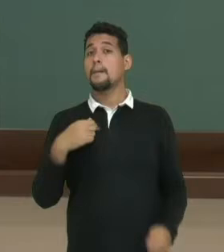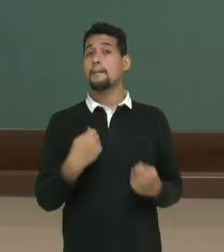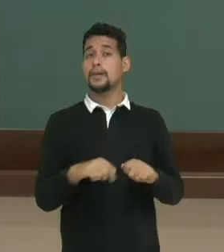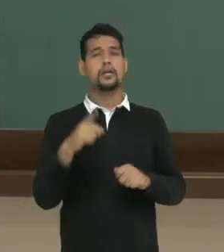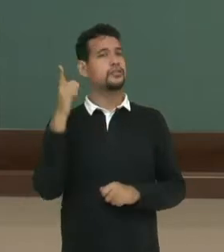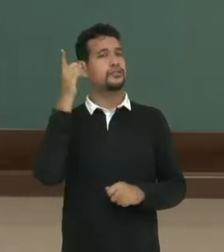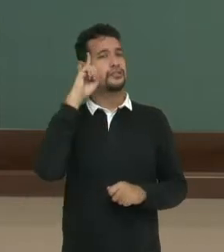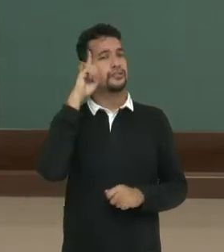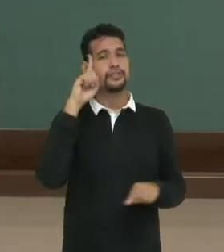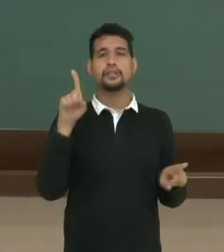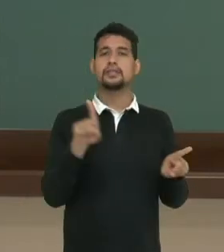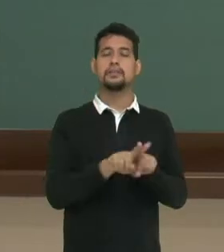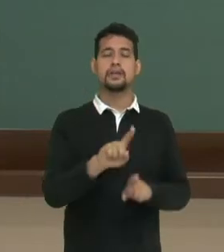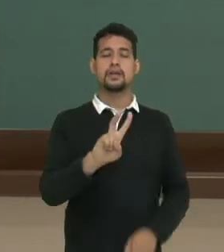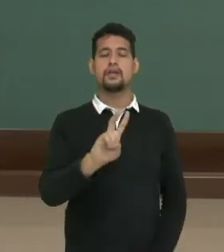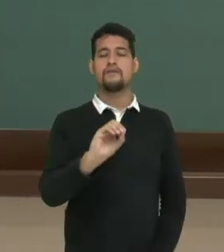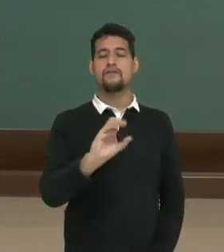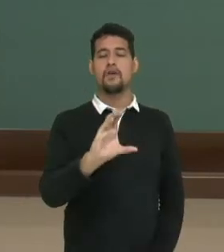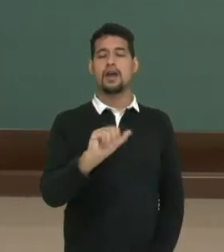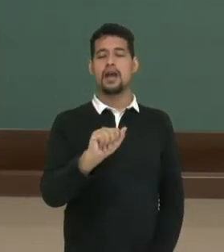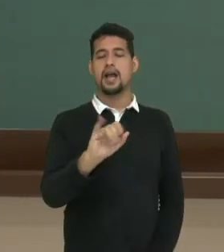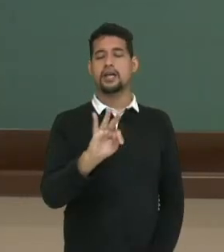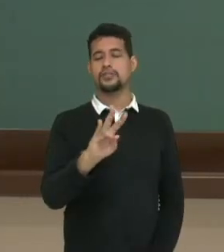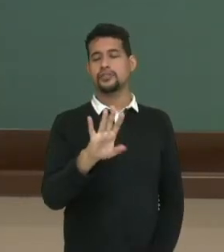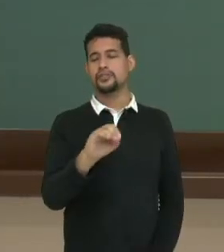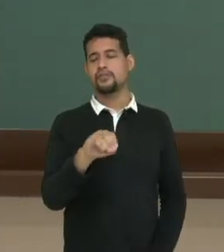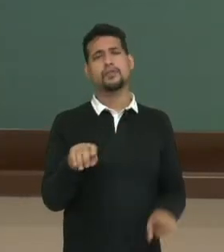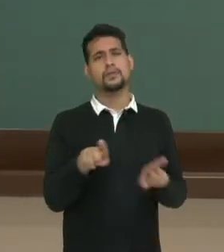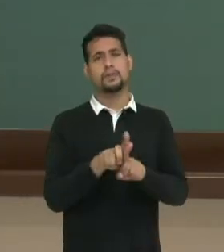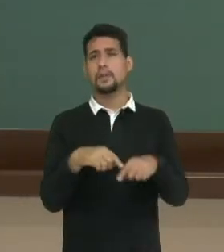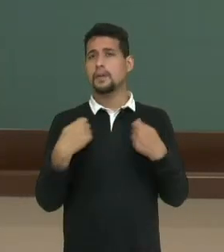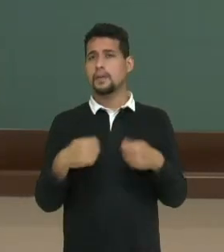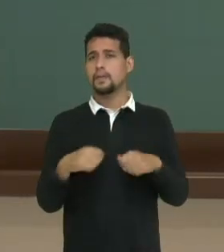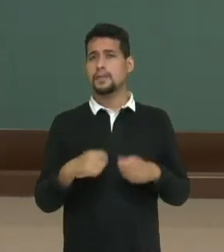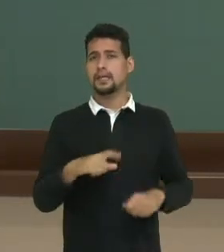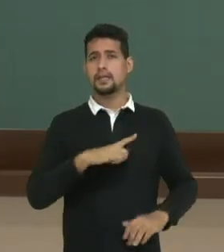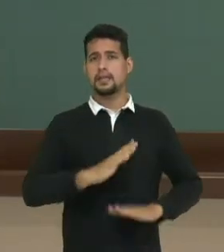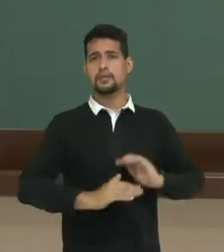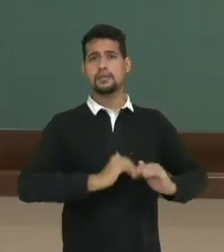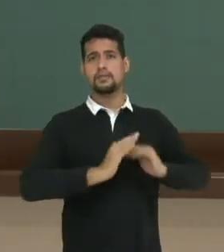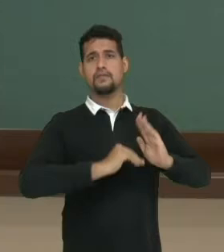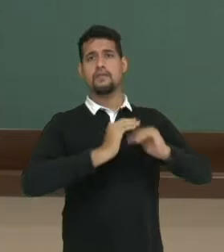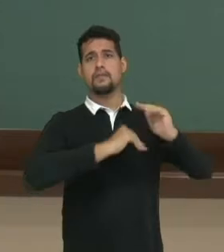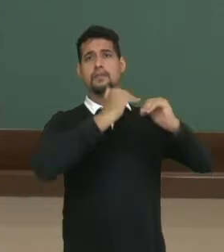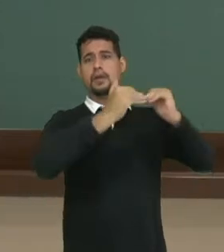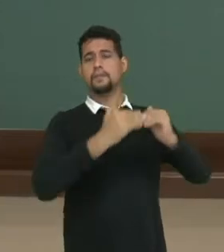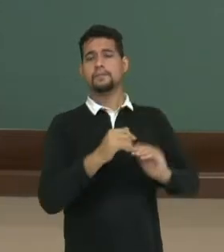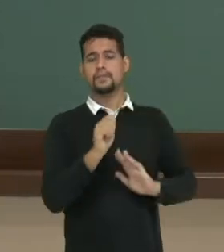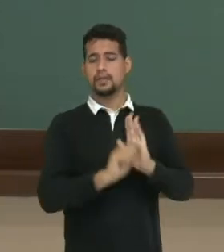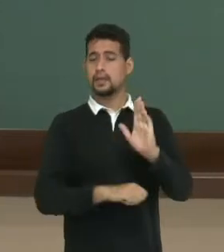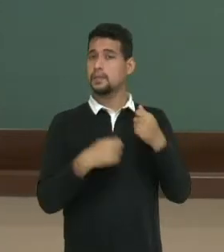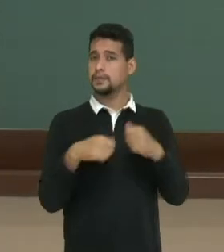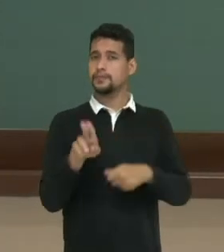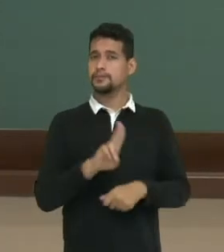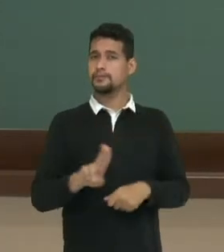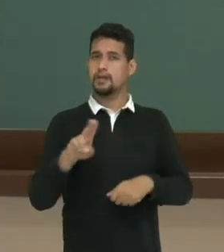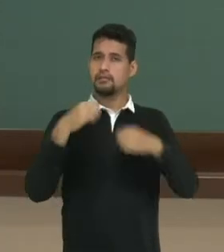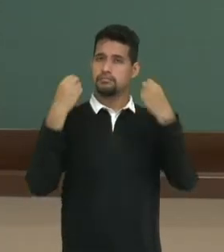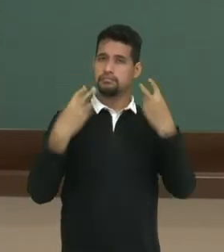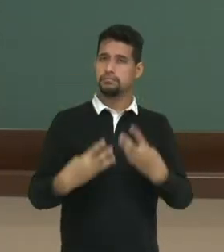data, o vocativo, a pessoa para quem eu direciono, tem que ter o desenvolvimento do texto, eu tenho que usar